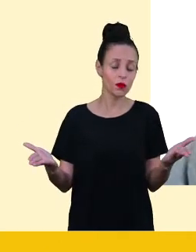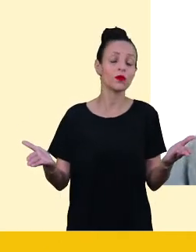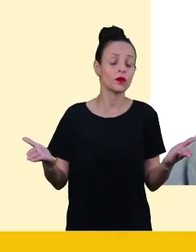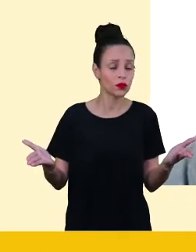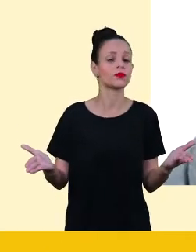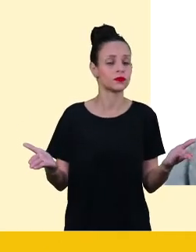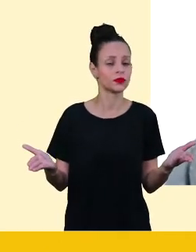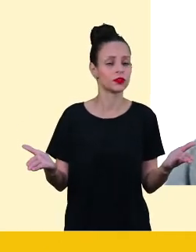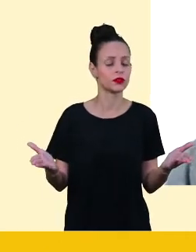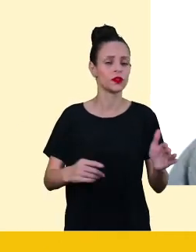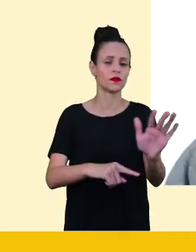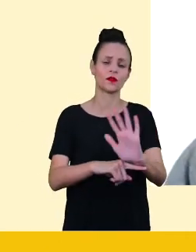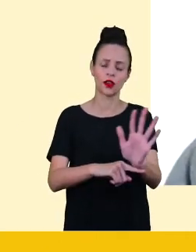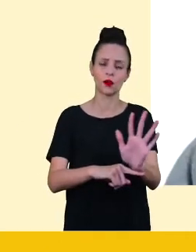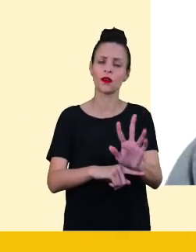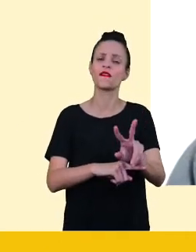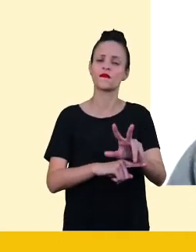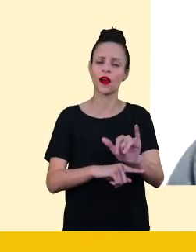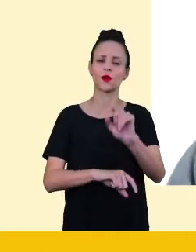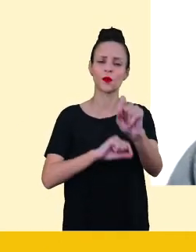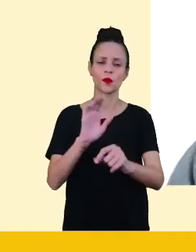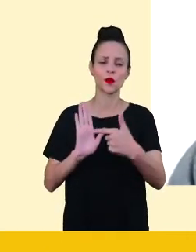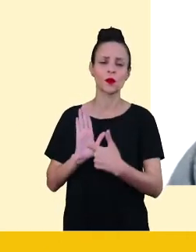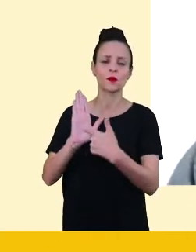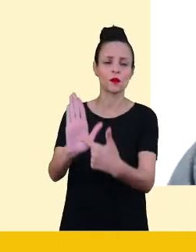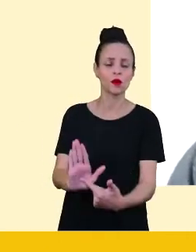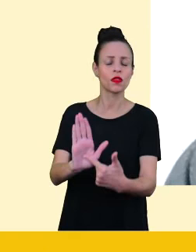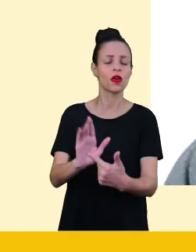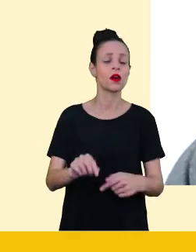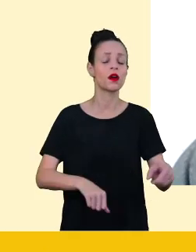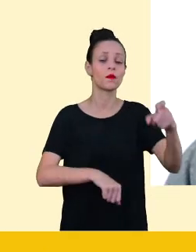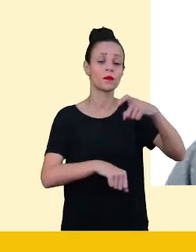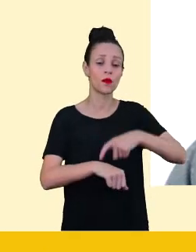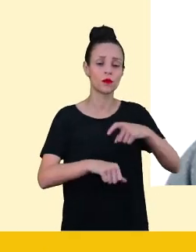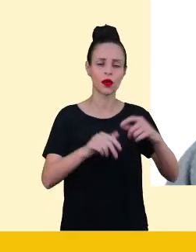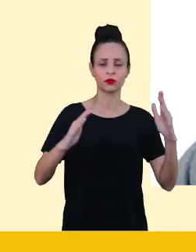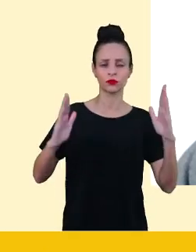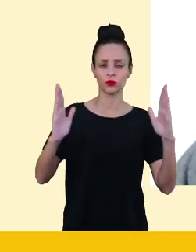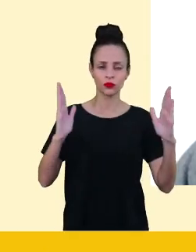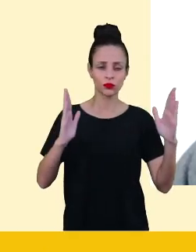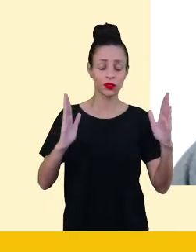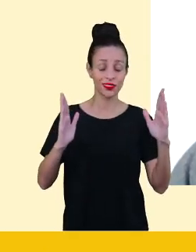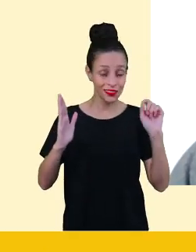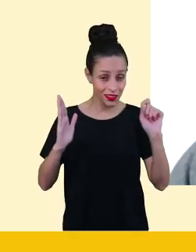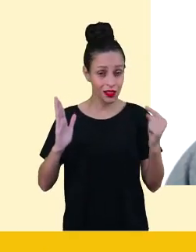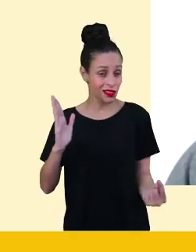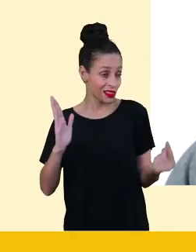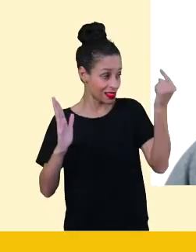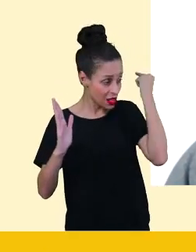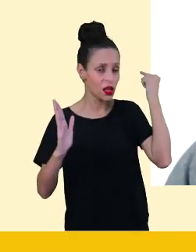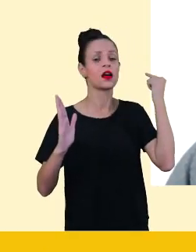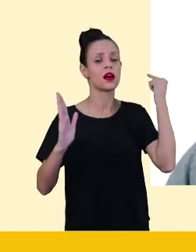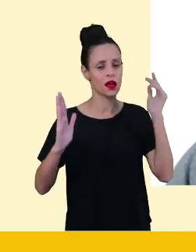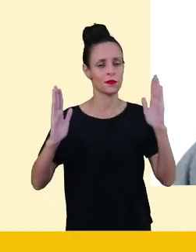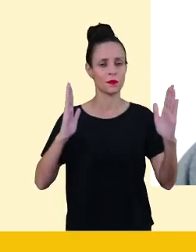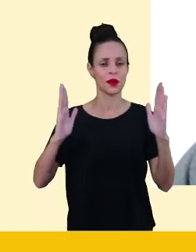O filme vai trazer assim, um momento de que, naquela época, os